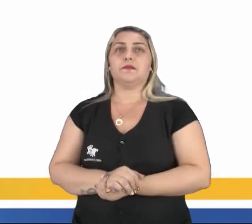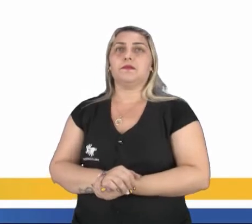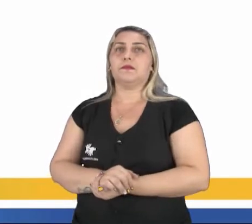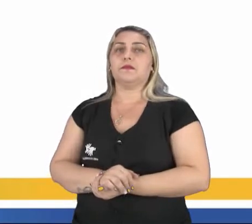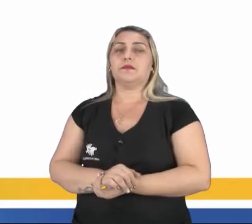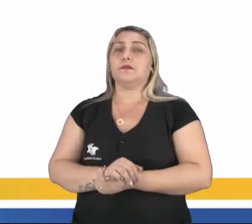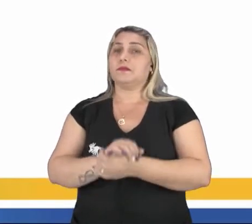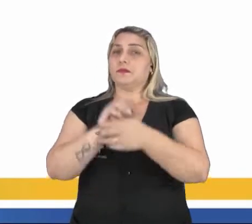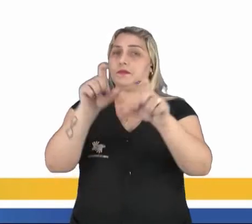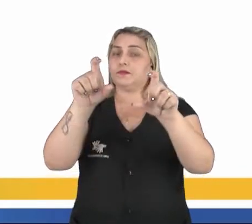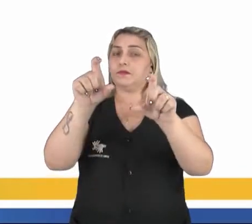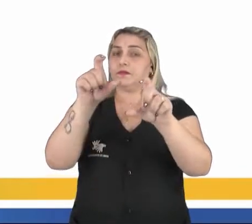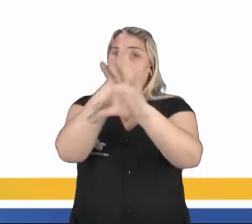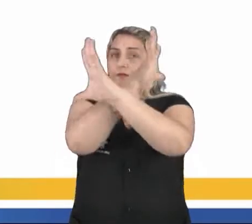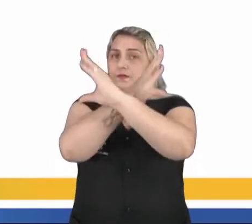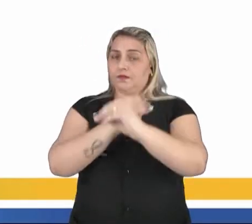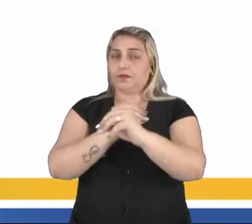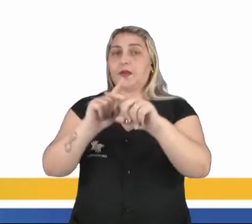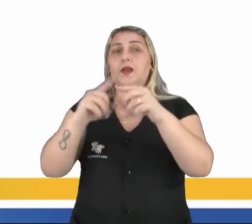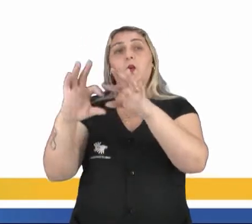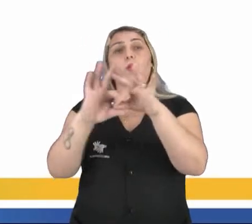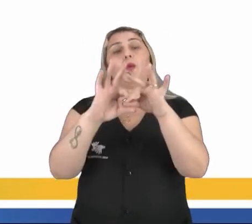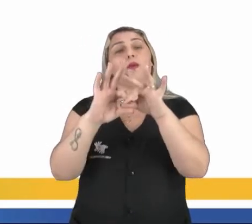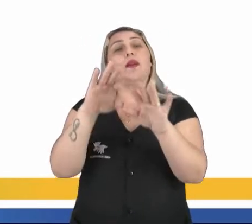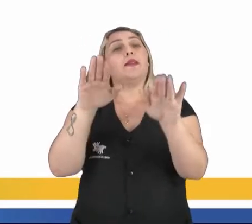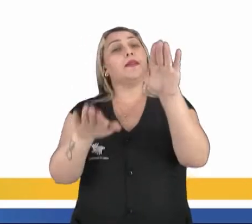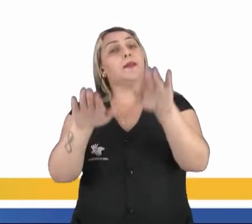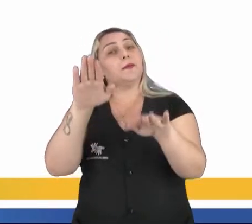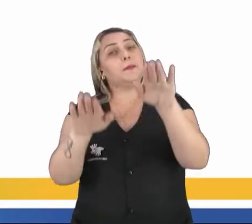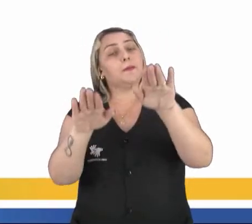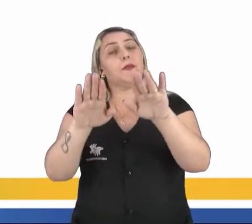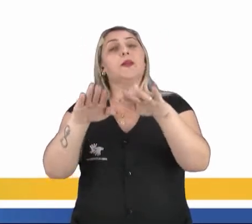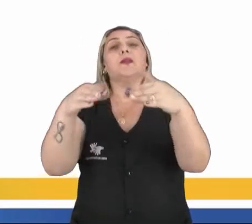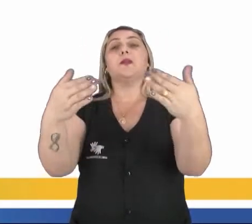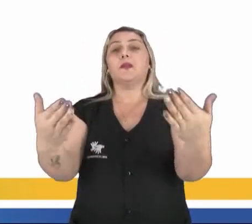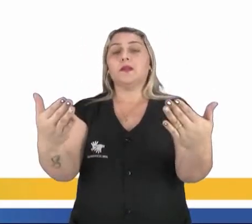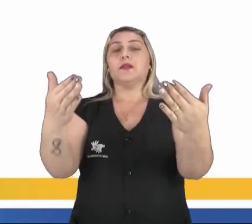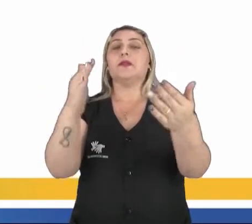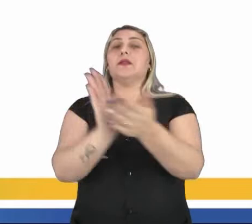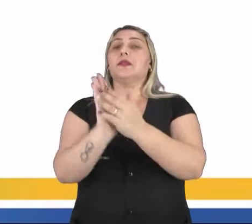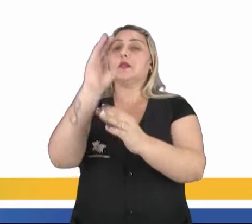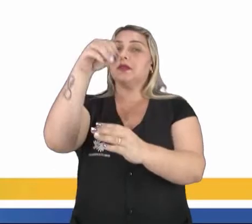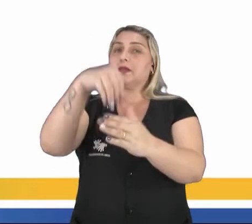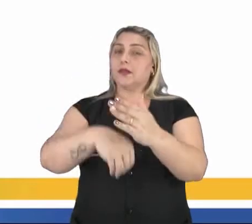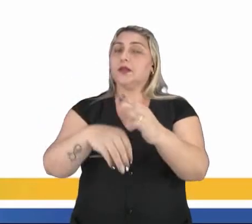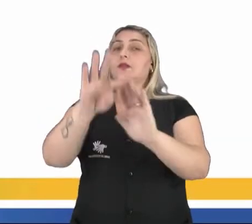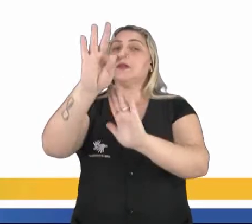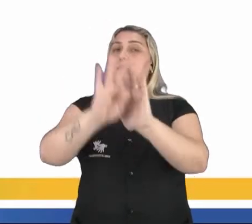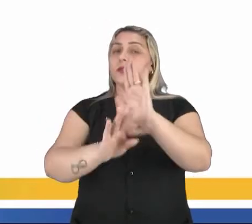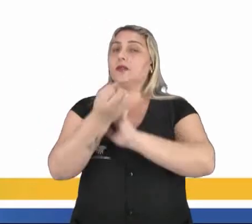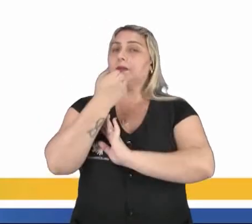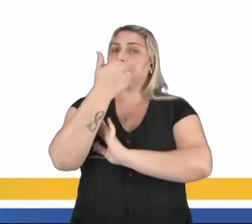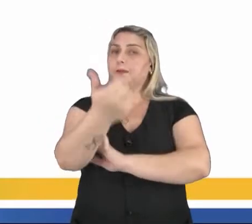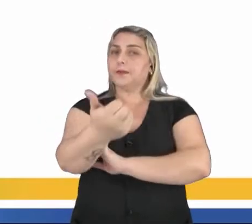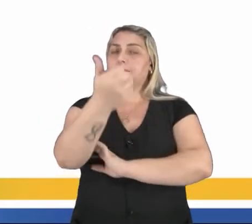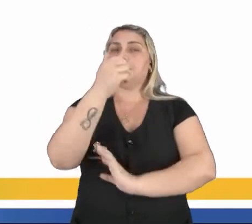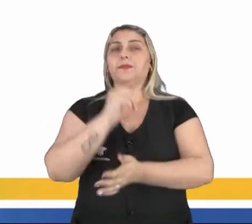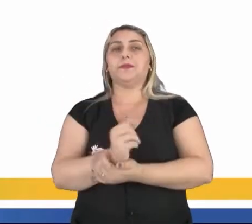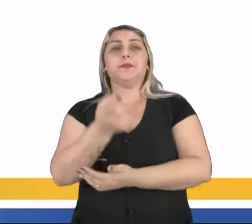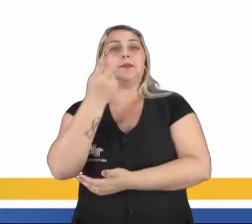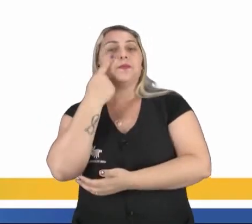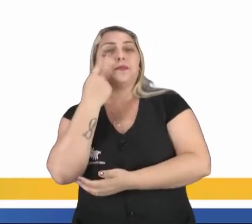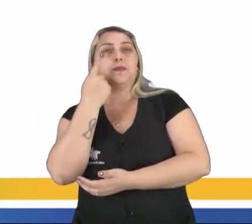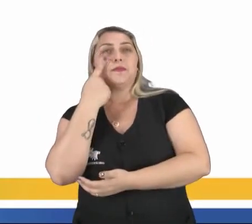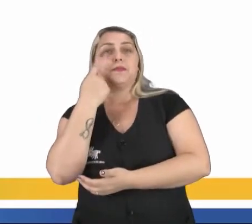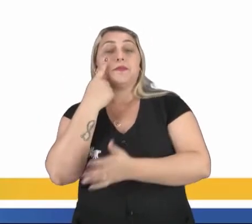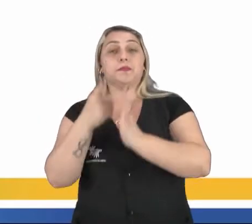conhecimento dessas conjunções, tá? Mas o contexto é que vai determinar aí essa situação ali dentro daquele texto, tá bom? Observem